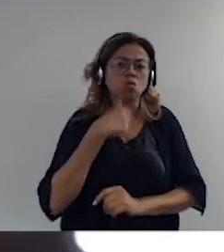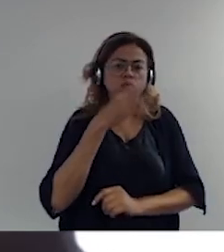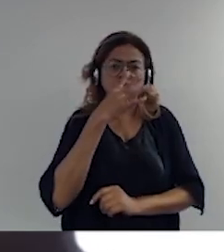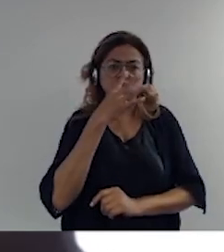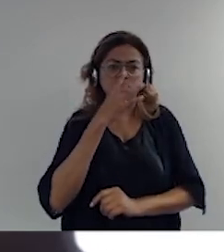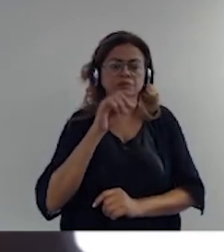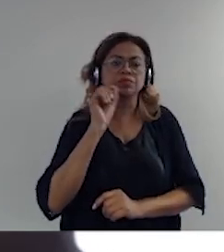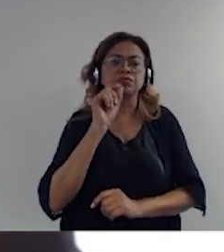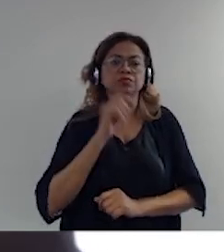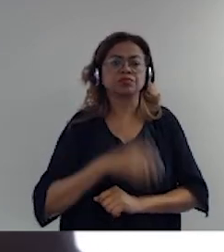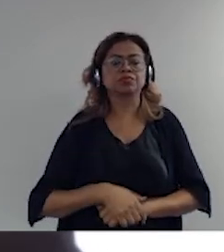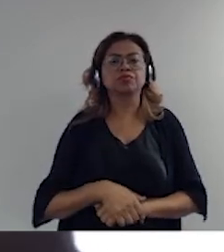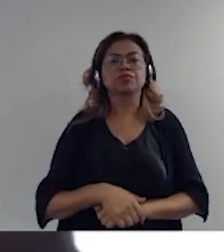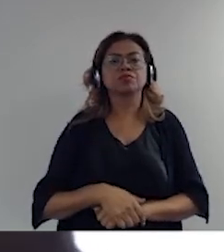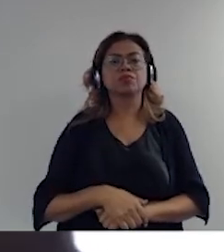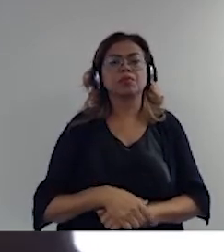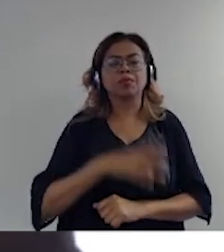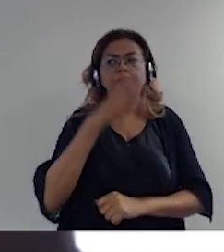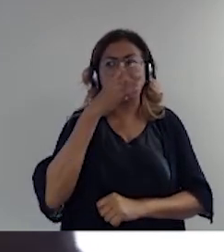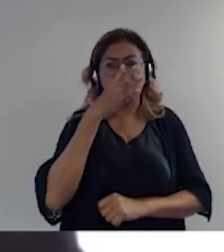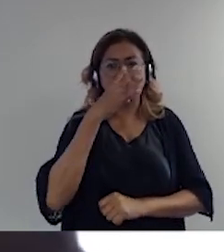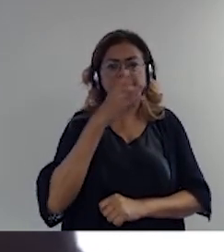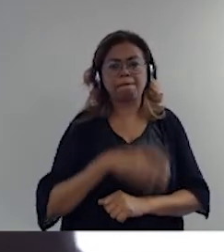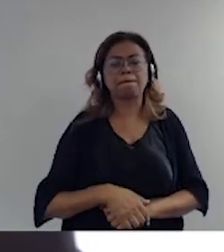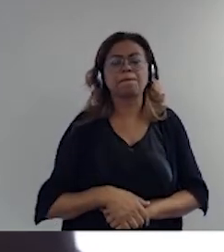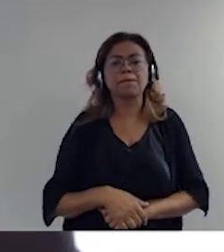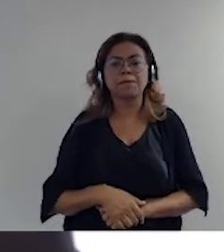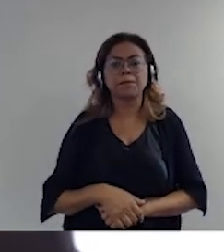perspectiva, a perspectiva de